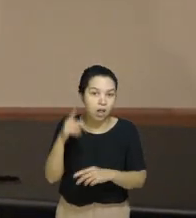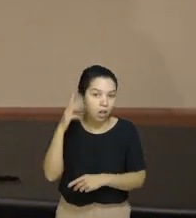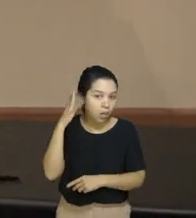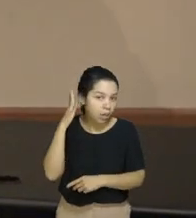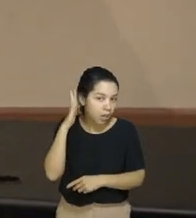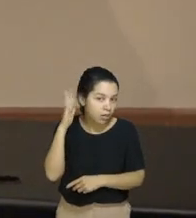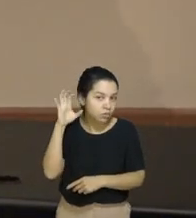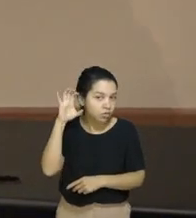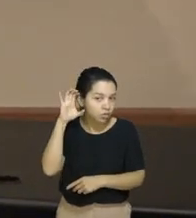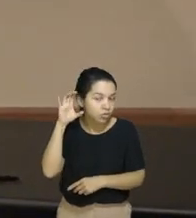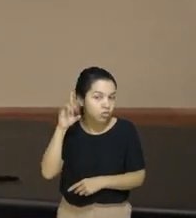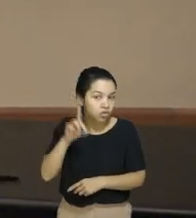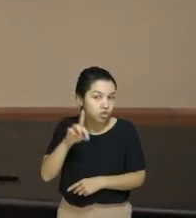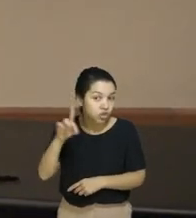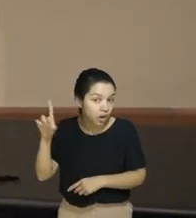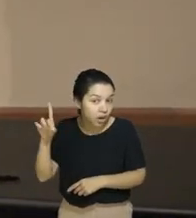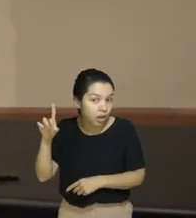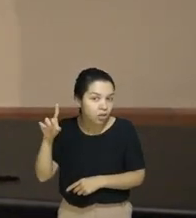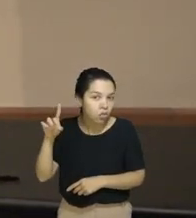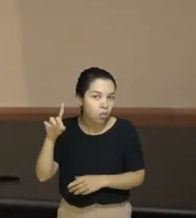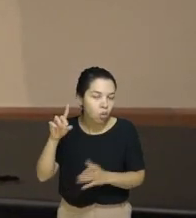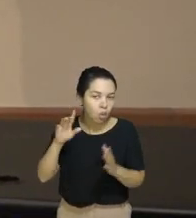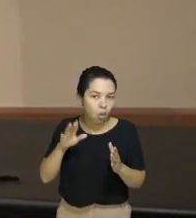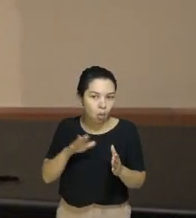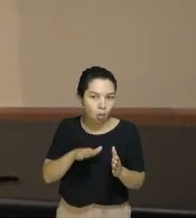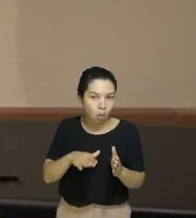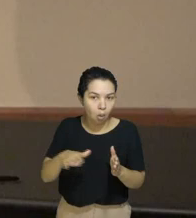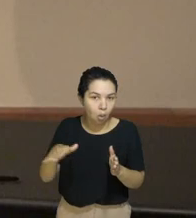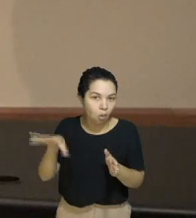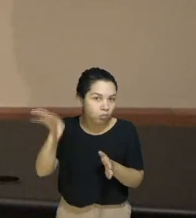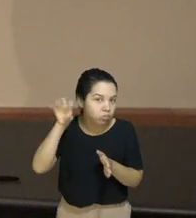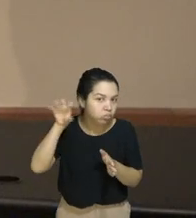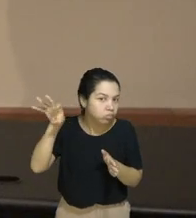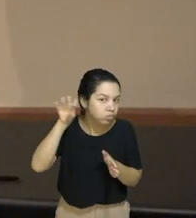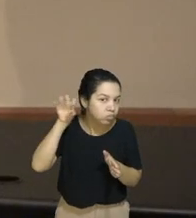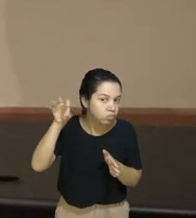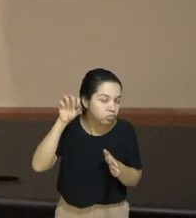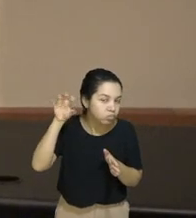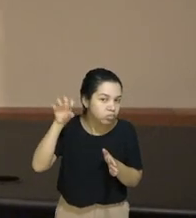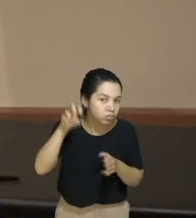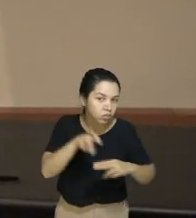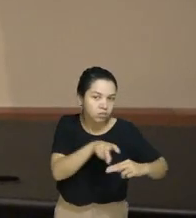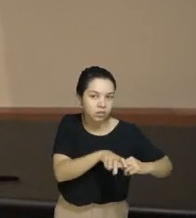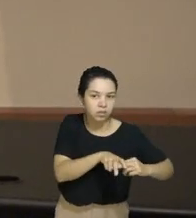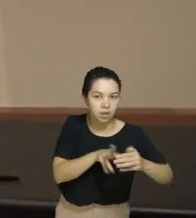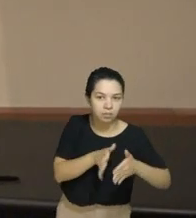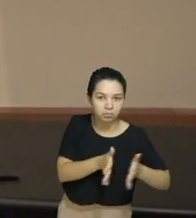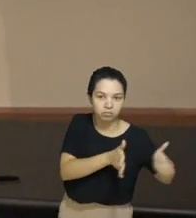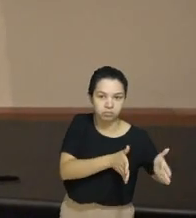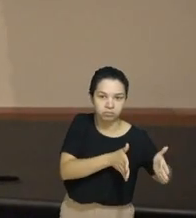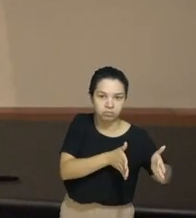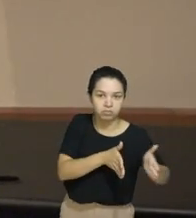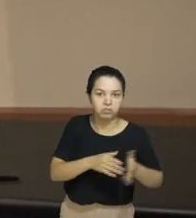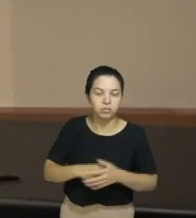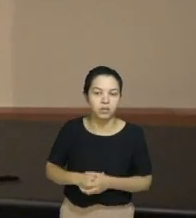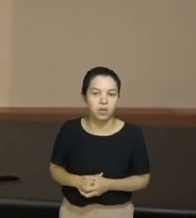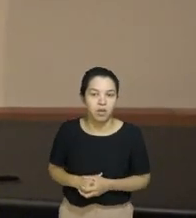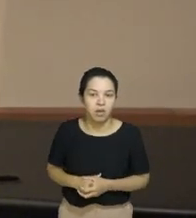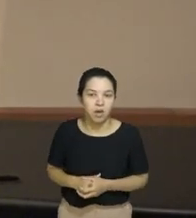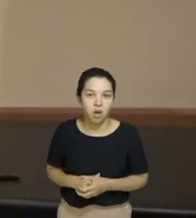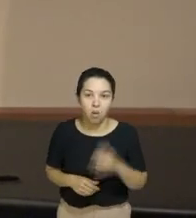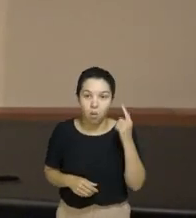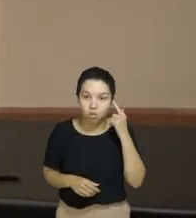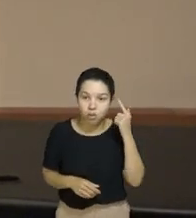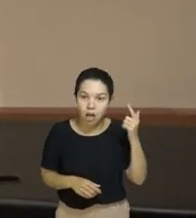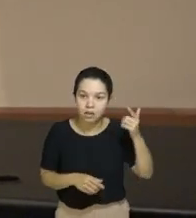da sala, porque é a via auditiva que melhor processa a informação. E eu vou deixar o outro lado para a